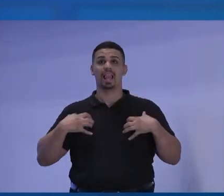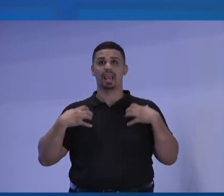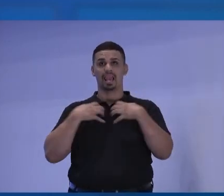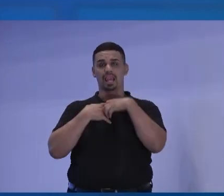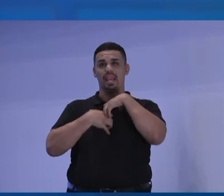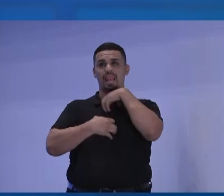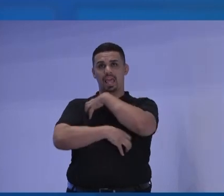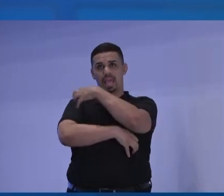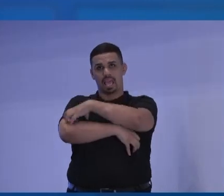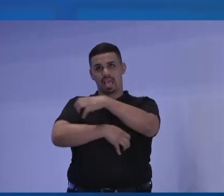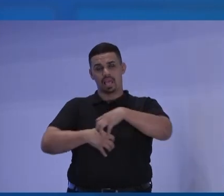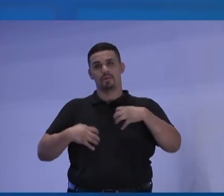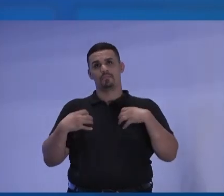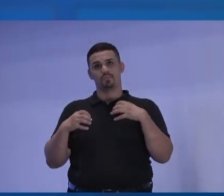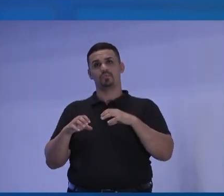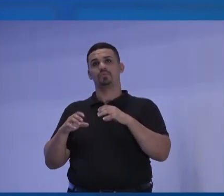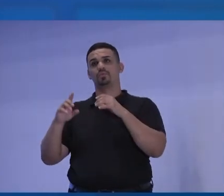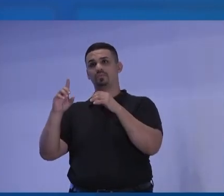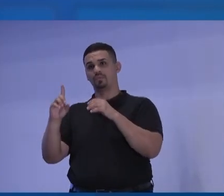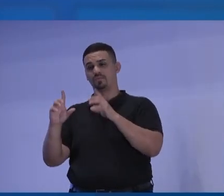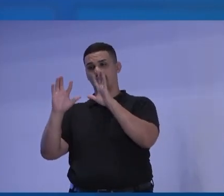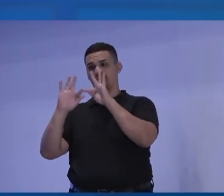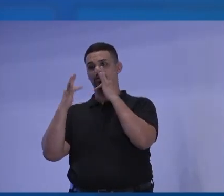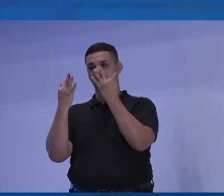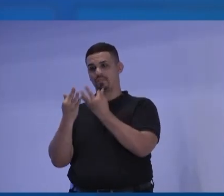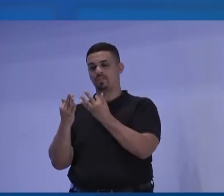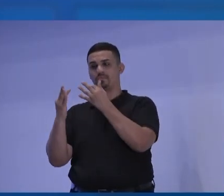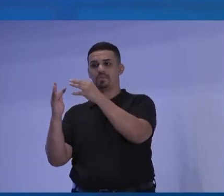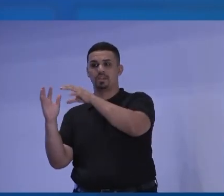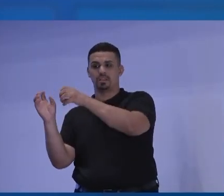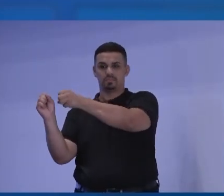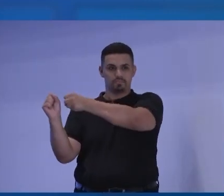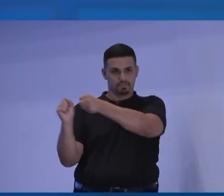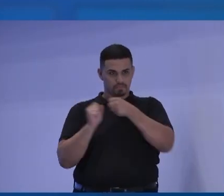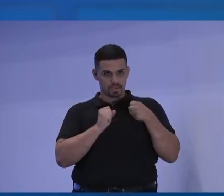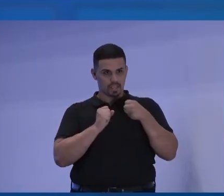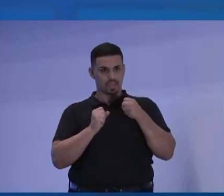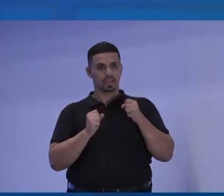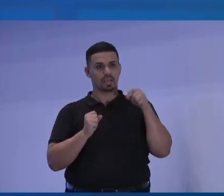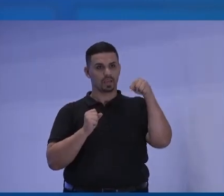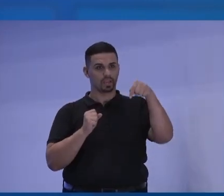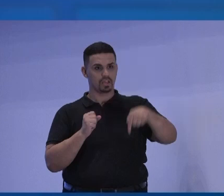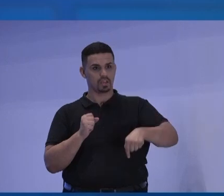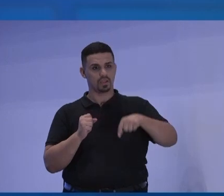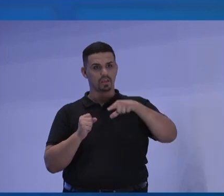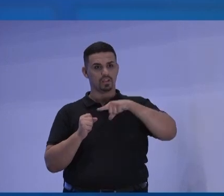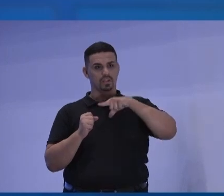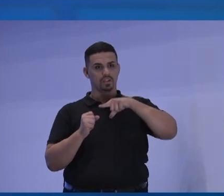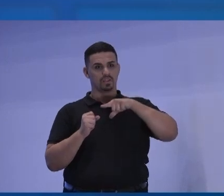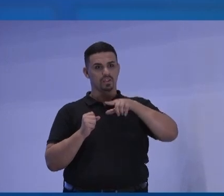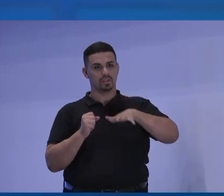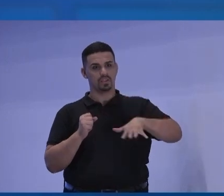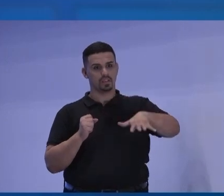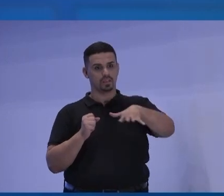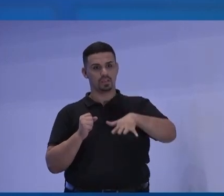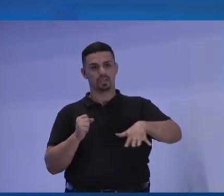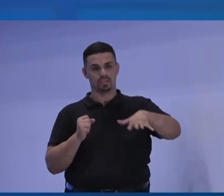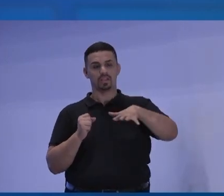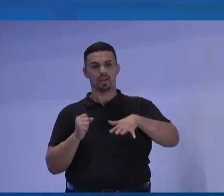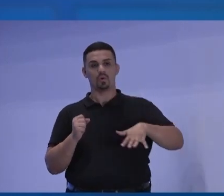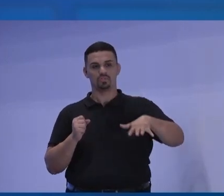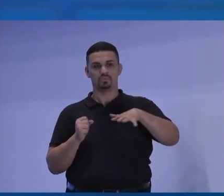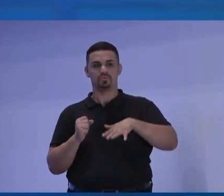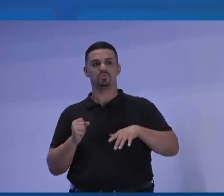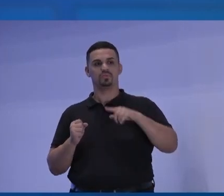e internados no que era chamado de leprosário, lazareto, né? Eram essas instituições que proliferaram no interior do